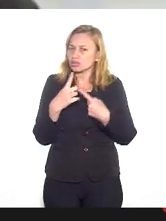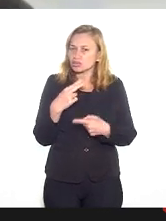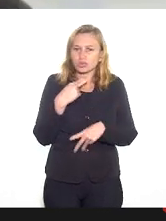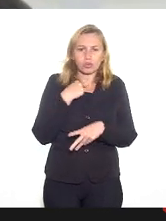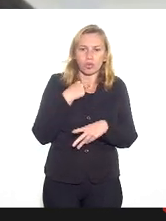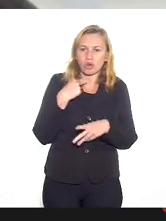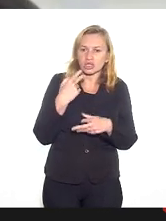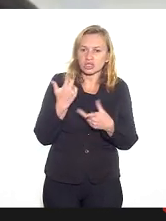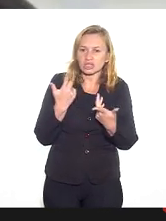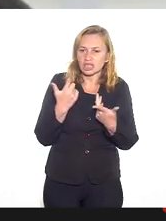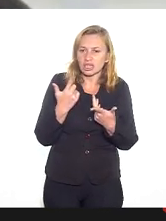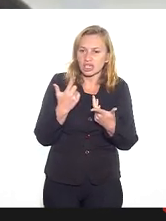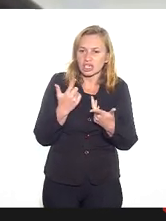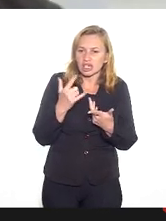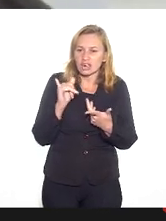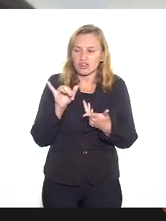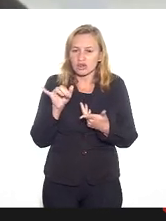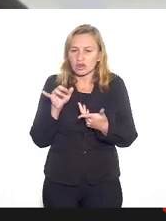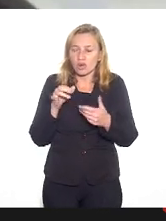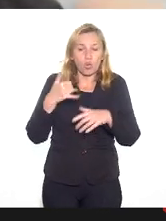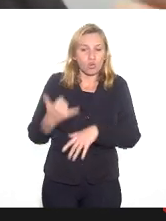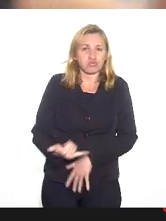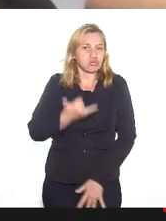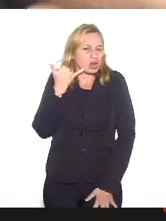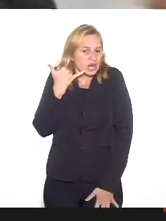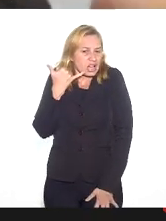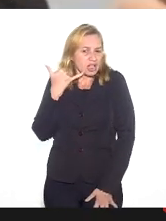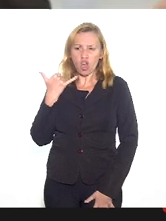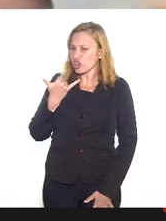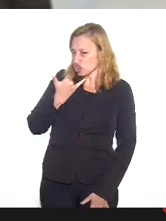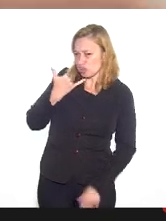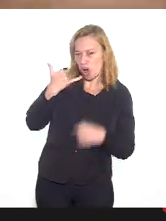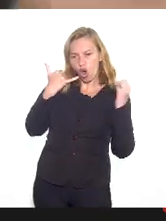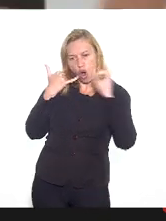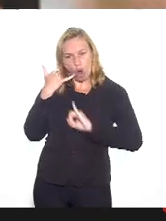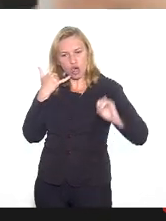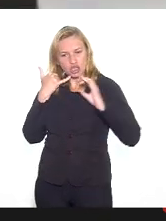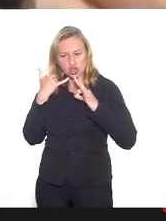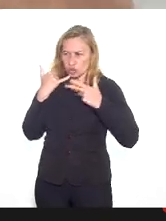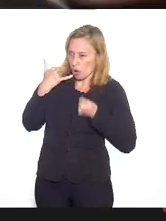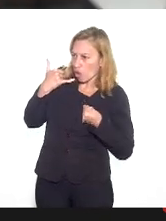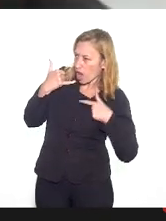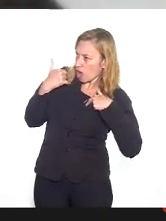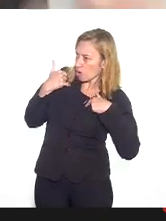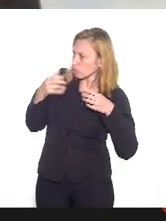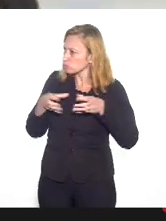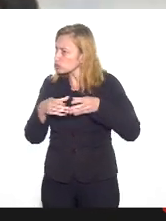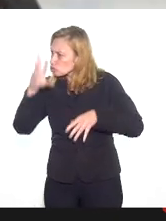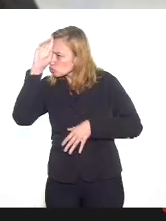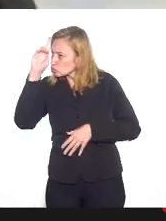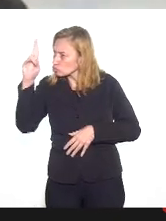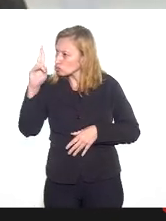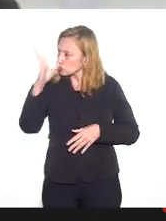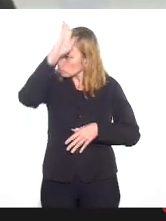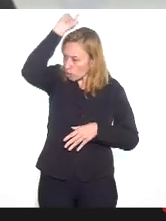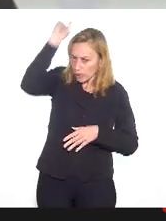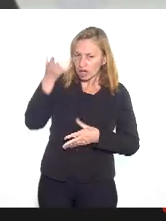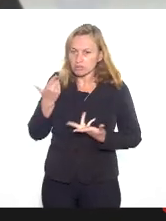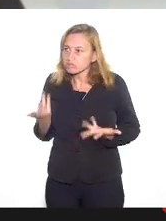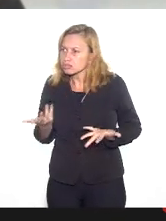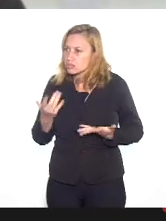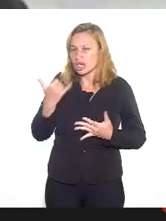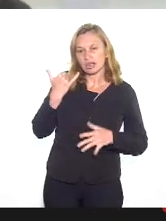forma informal, numa conversa de telefone. Ô, empresa, como é que está? Estou comandante do Corpo de Bombeiros, estou pensando. Não é